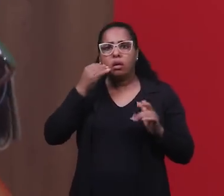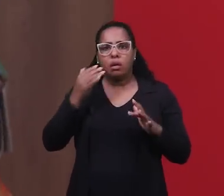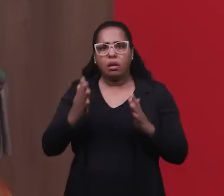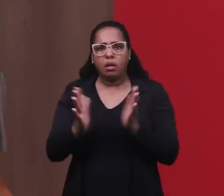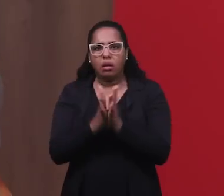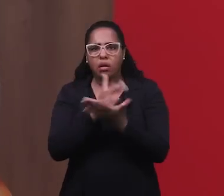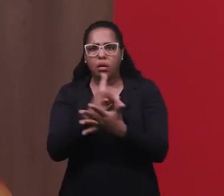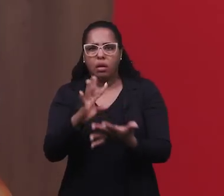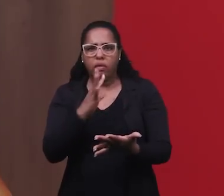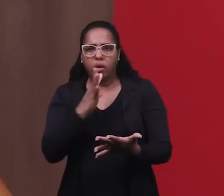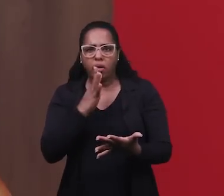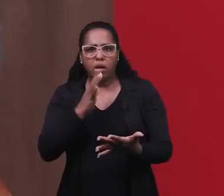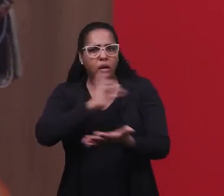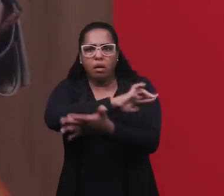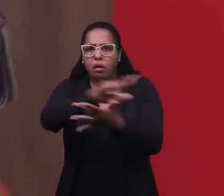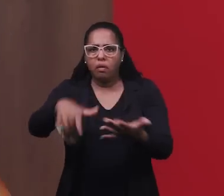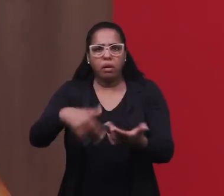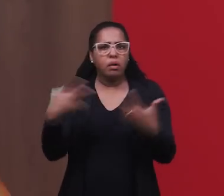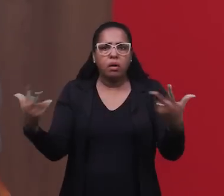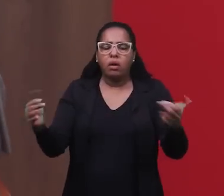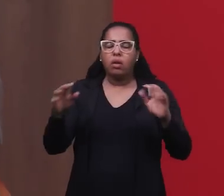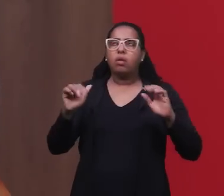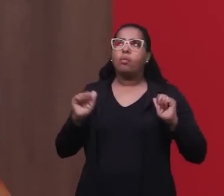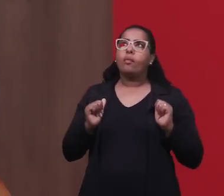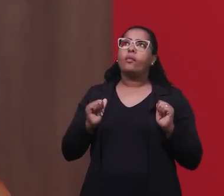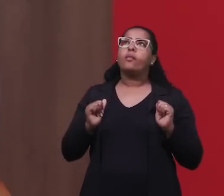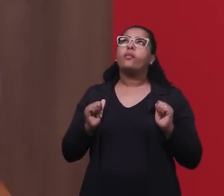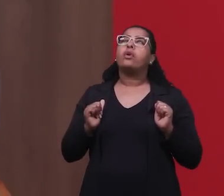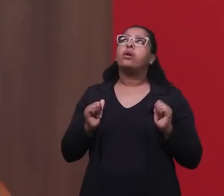conhece a palavra, muitos estão assim acomodados,